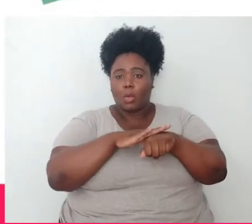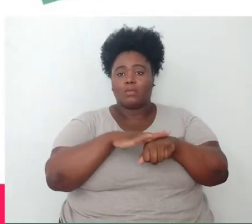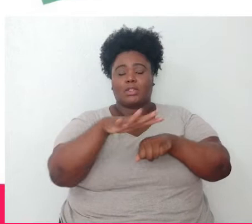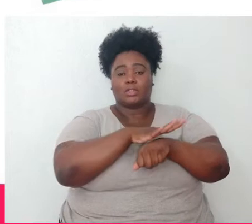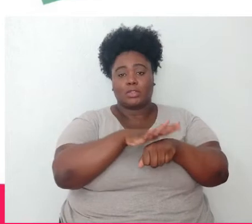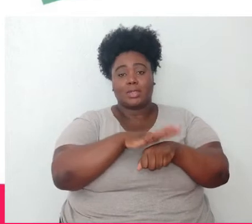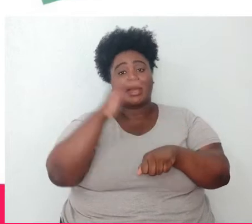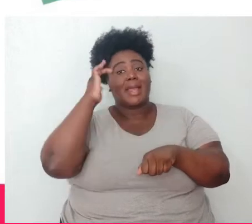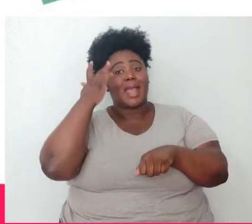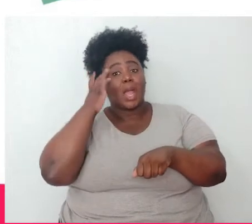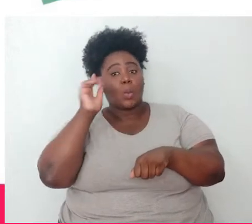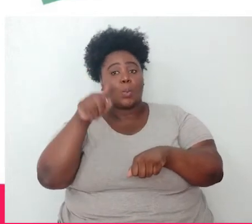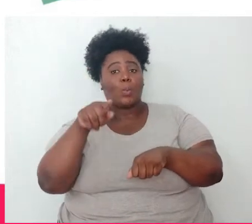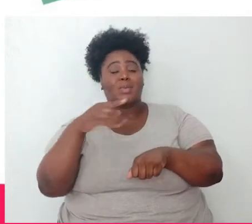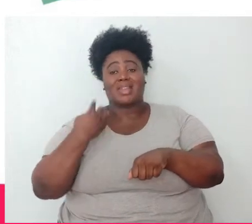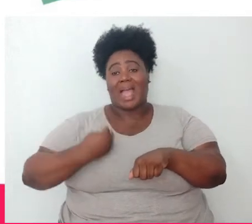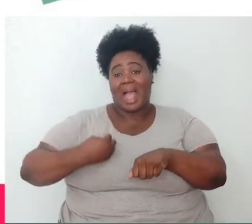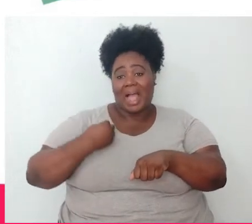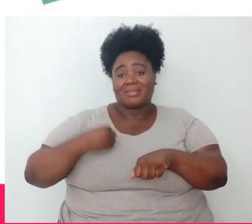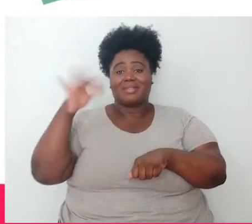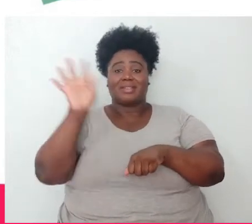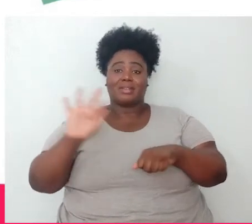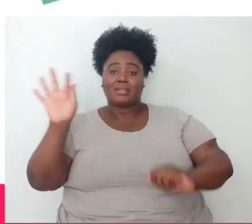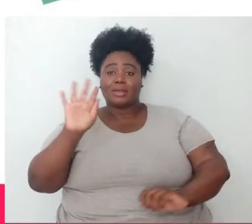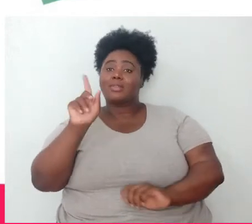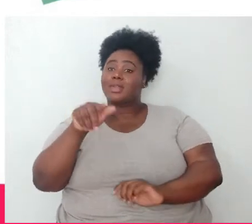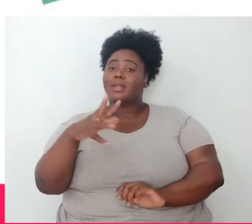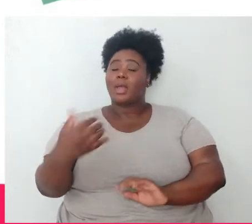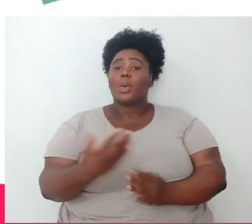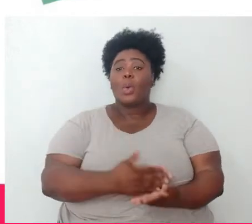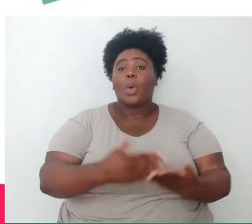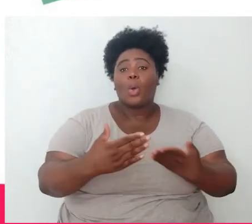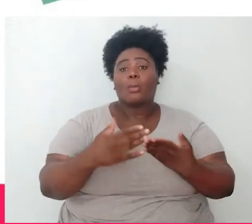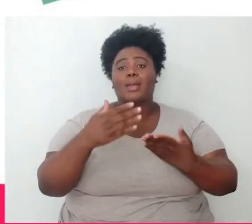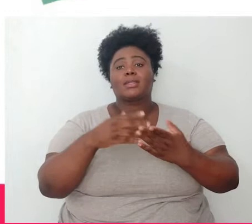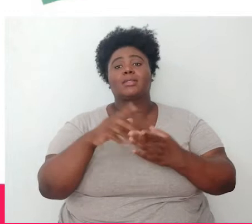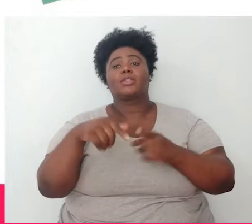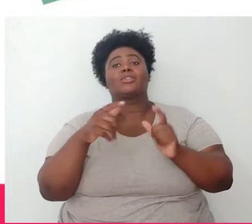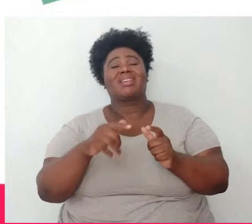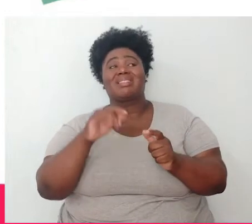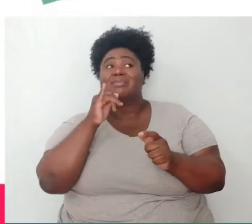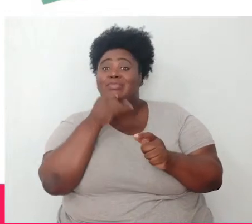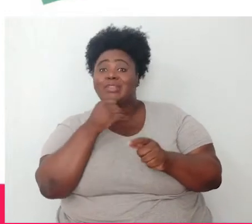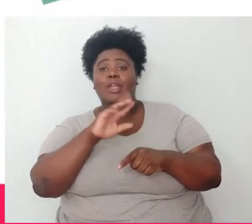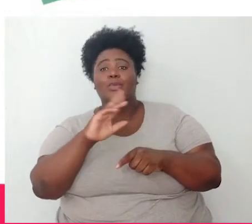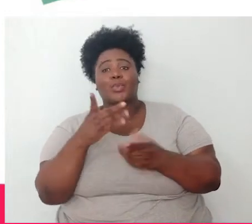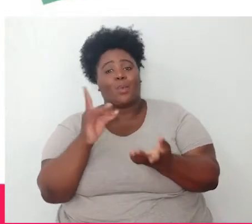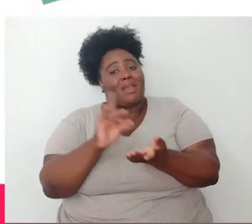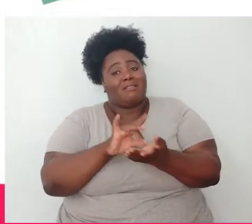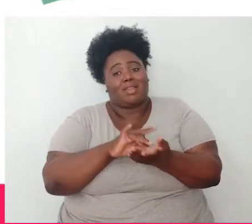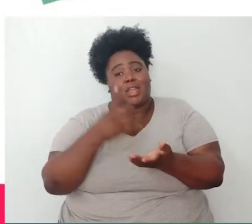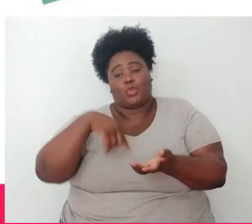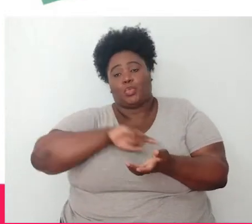racial. Acho que a vivência acadêmica, ela parte de um lugar que, infelizmente, não é a realidade do nosso